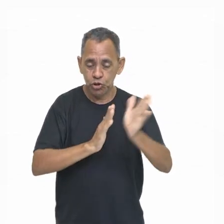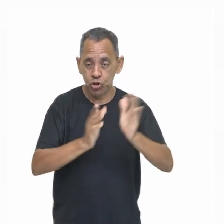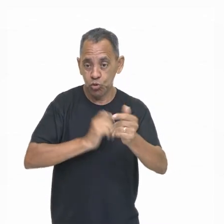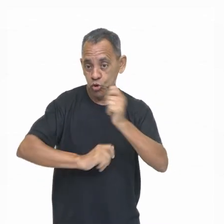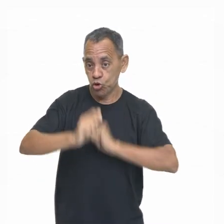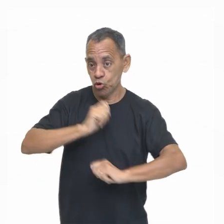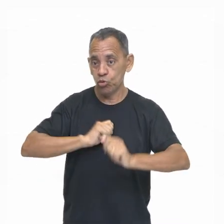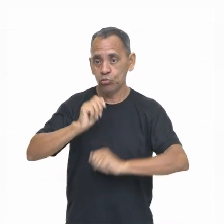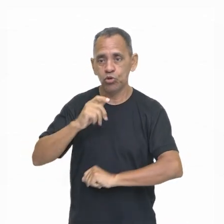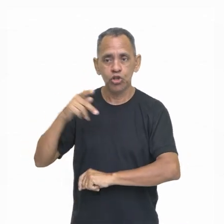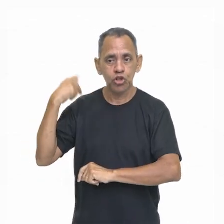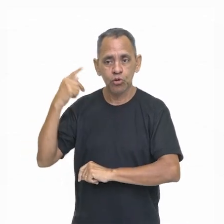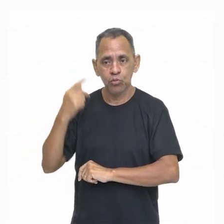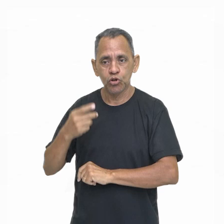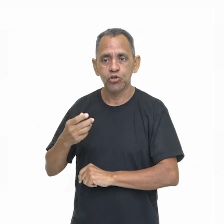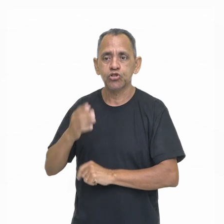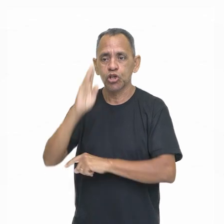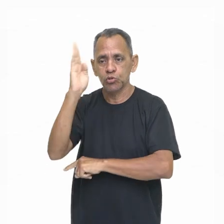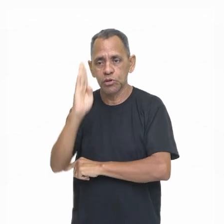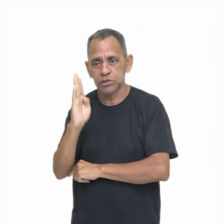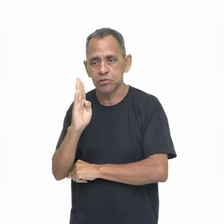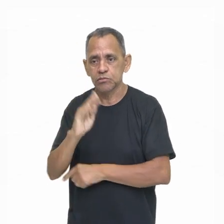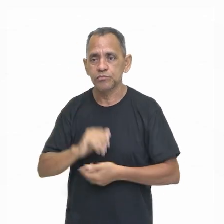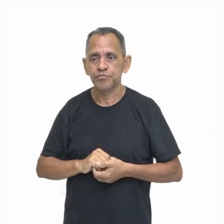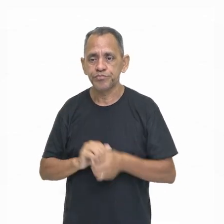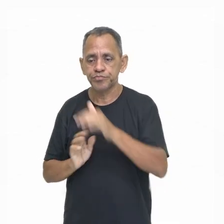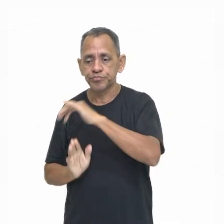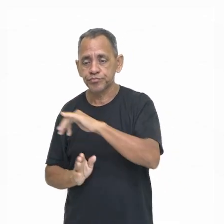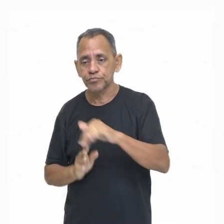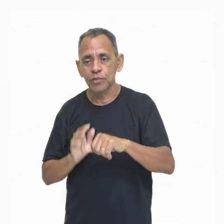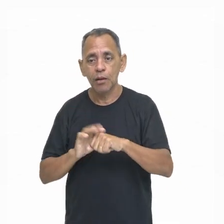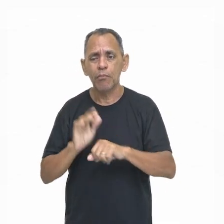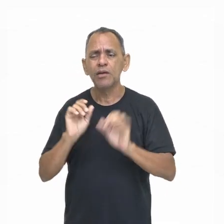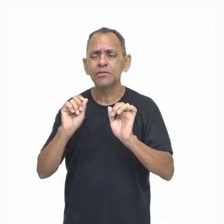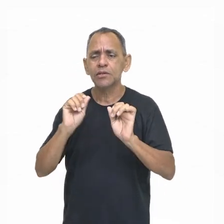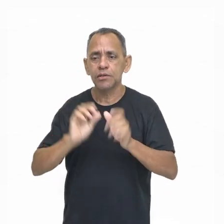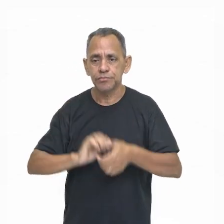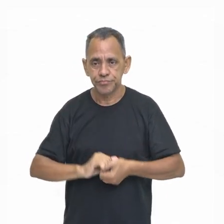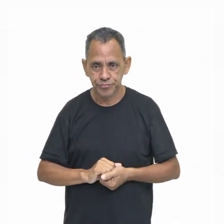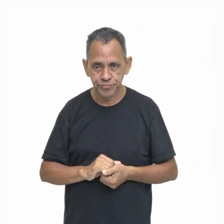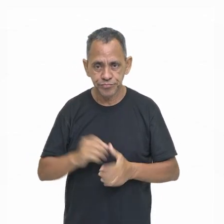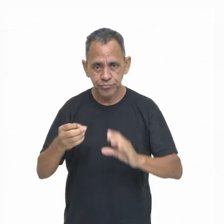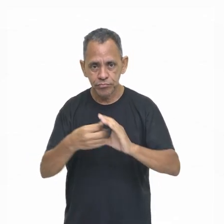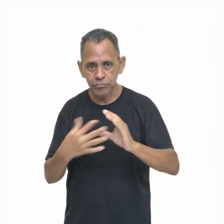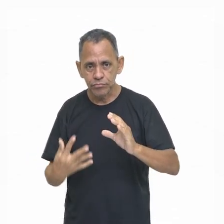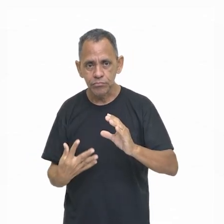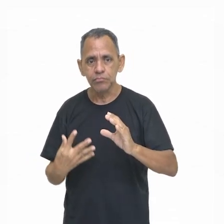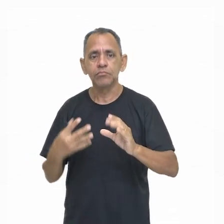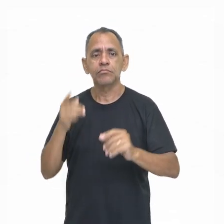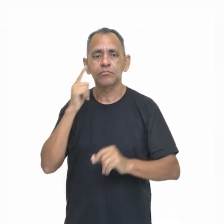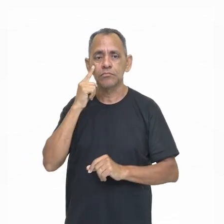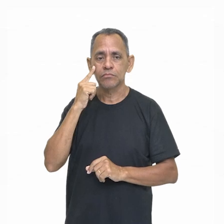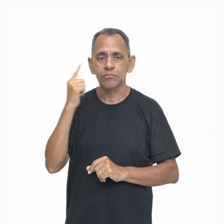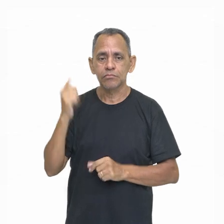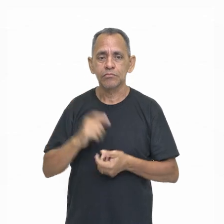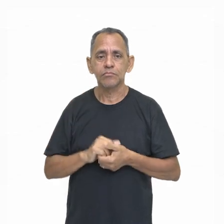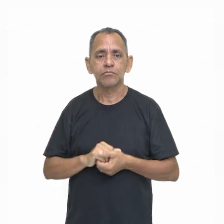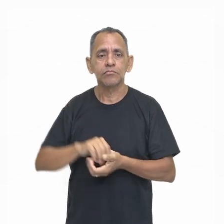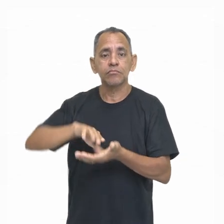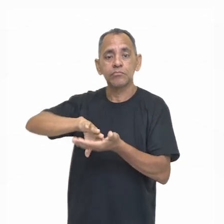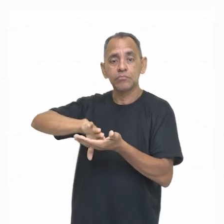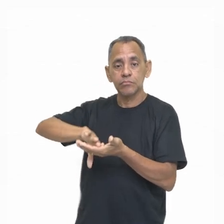economia e a política brasileira. O que mais nós vamos ter de características? Vamos observar? Extinção